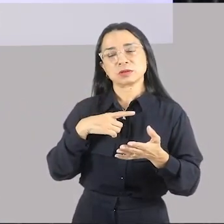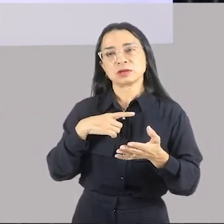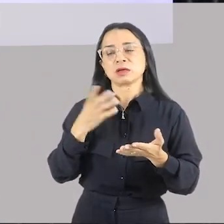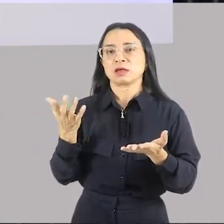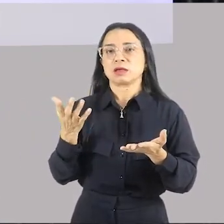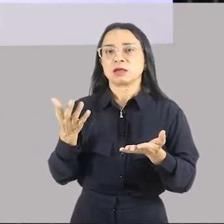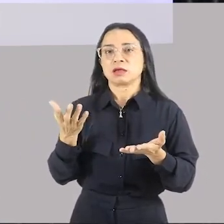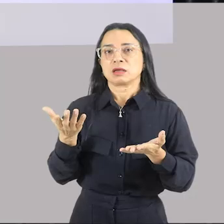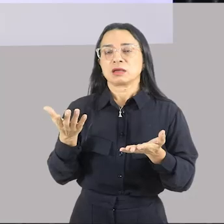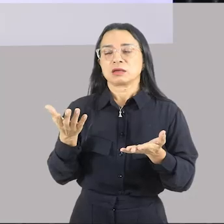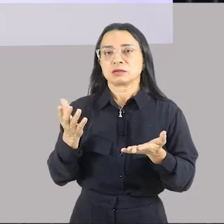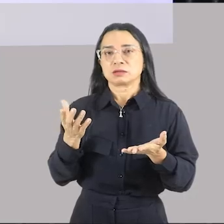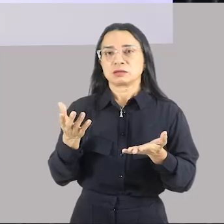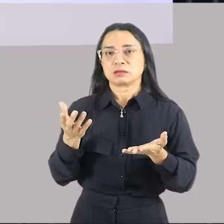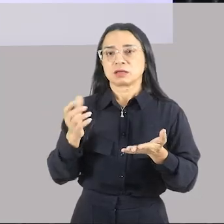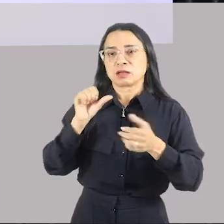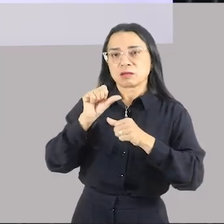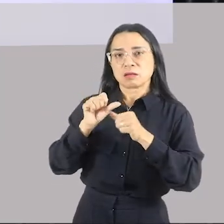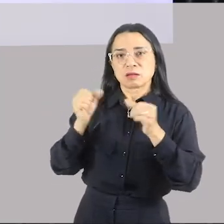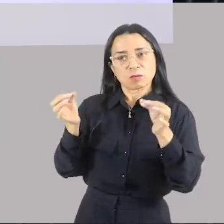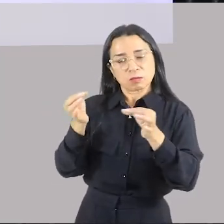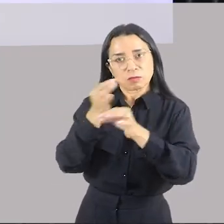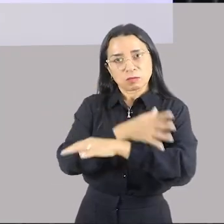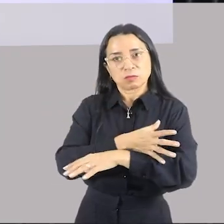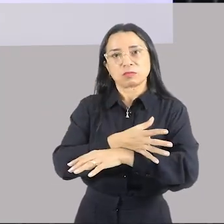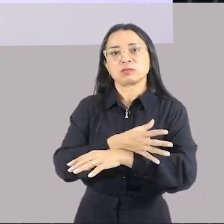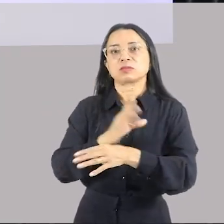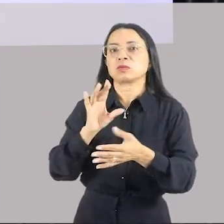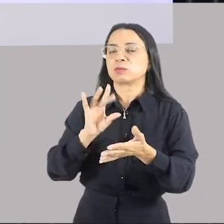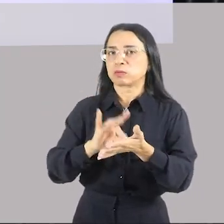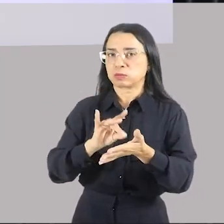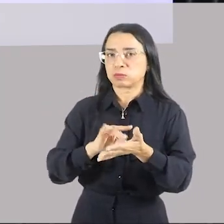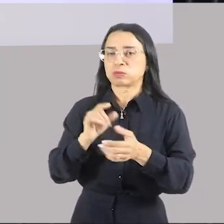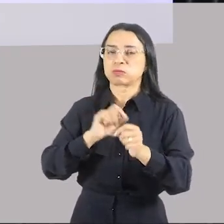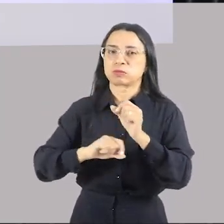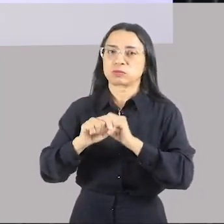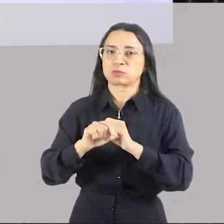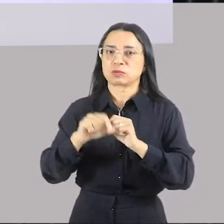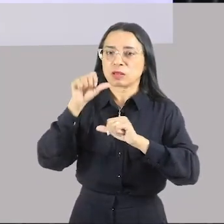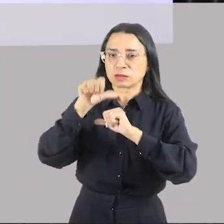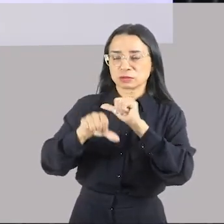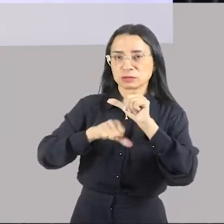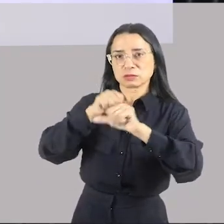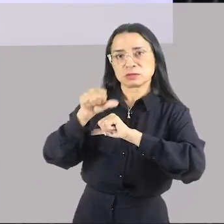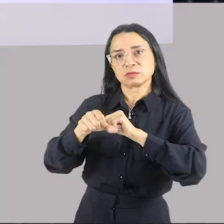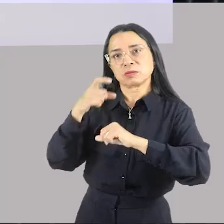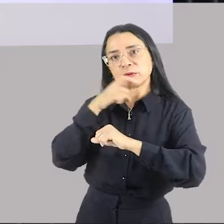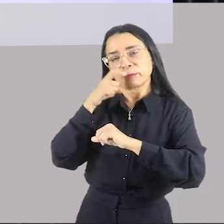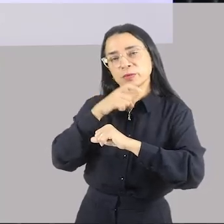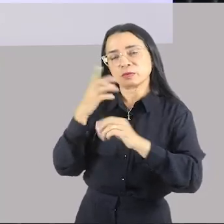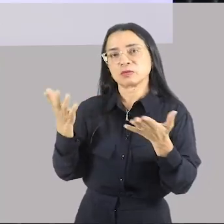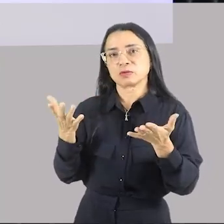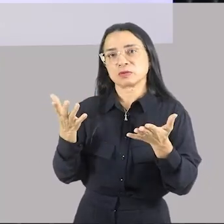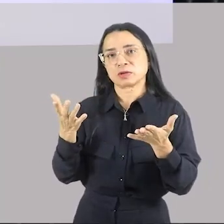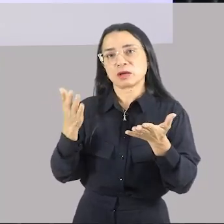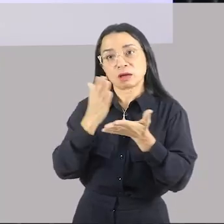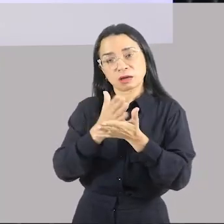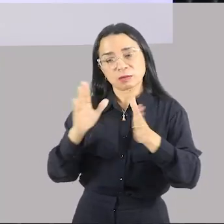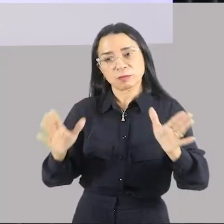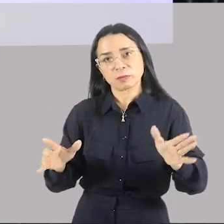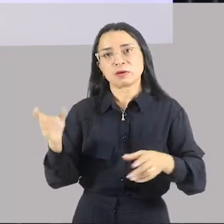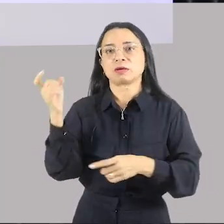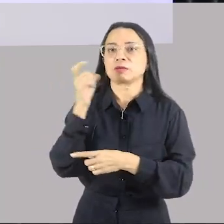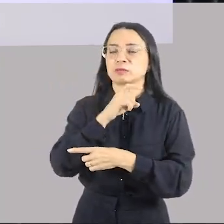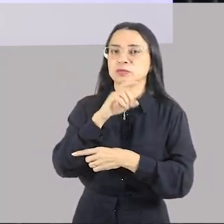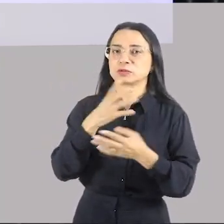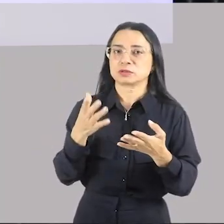correção. Tenha alcance também a verdade sobre aquilo. De dizer, não, isso é falso, isso é um boato. Só que muitas vezes a fake news